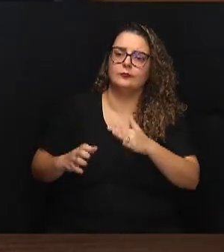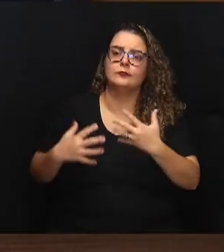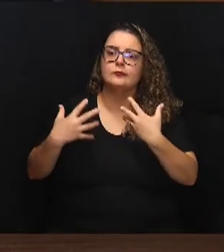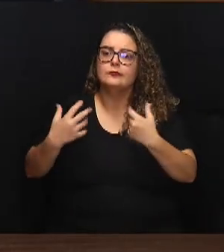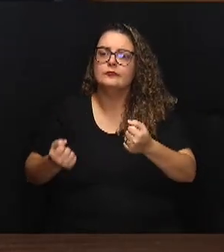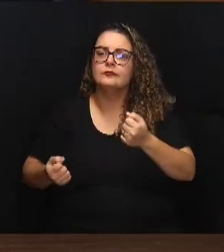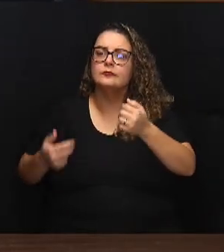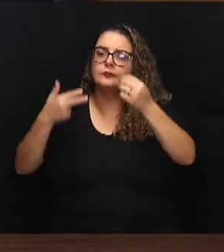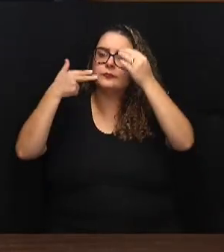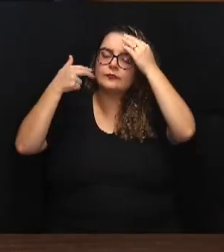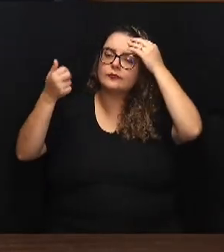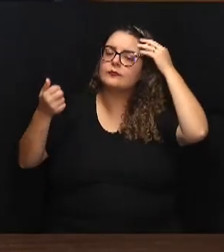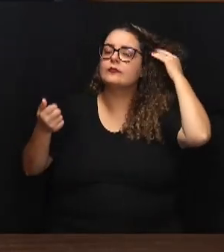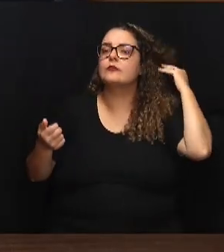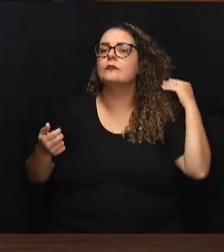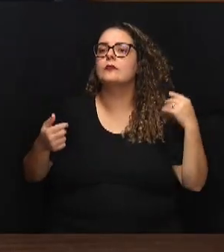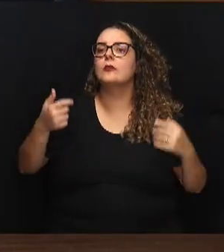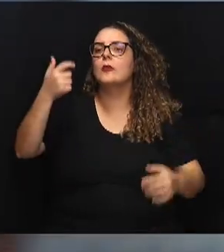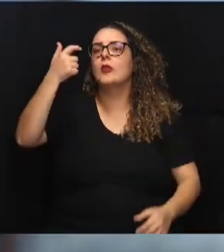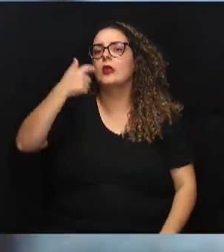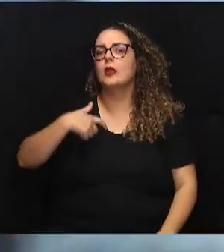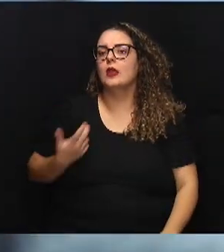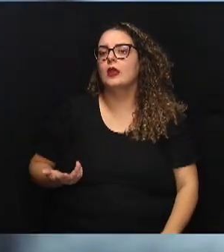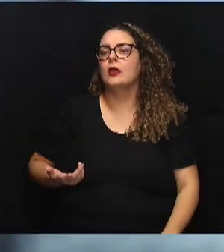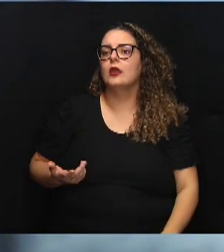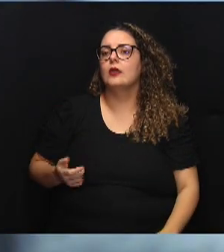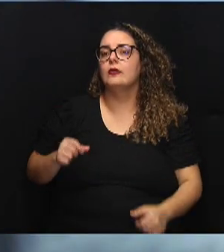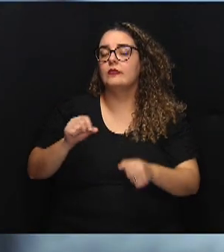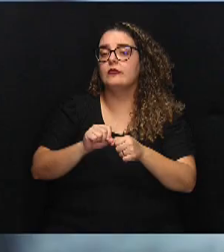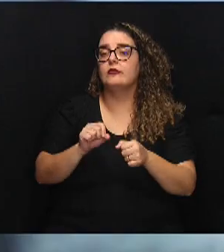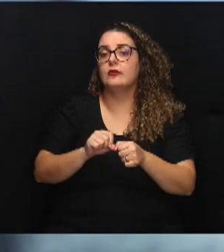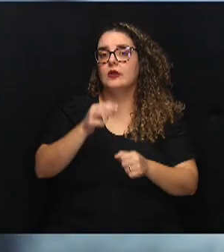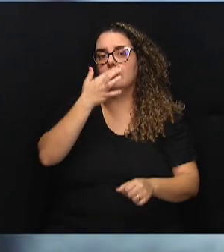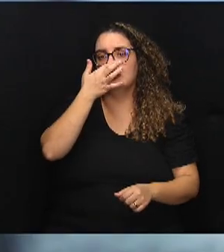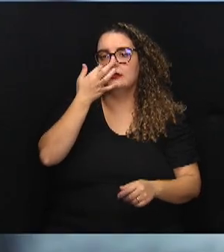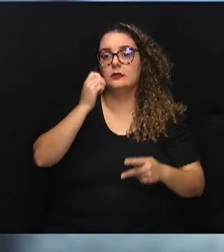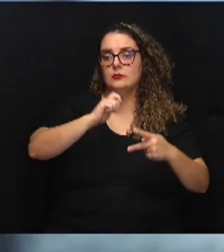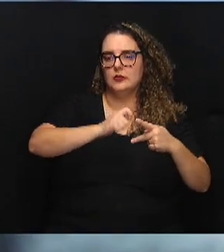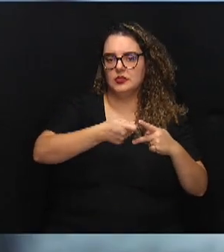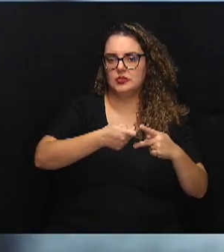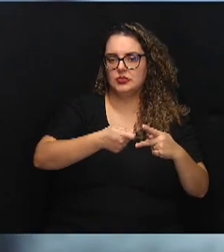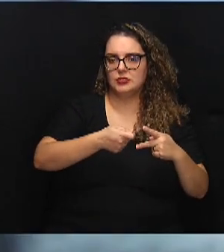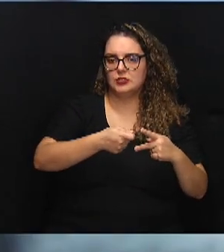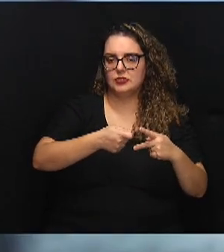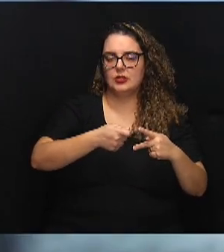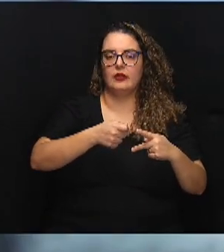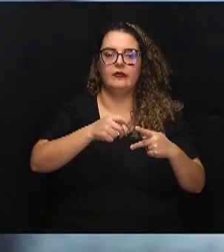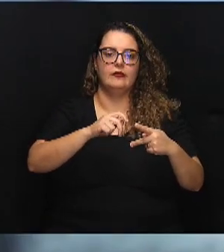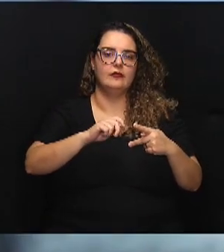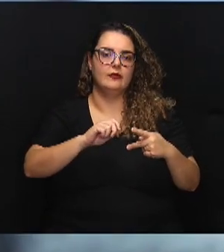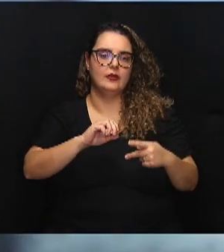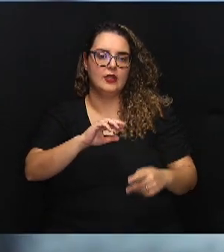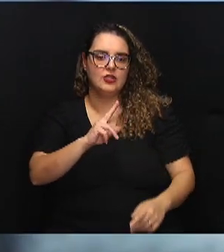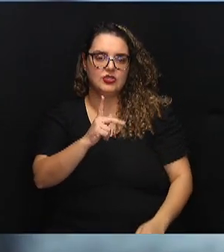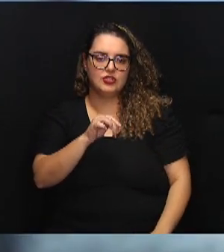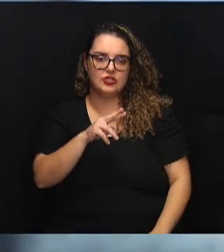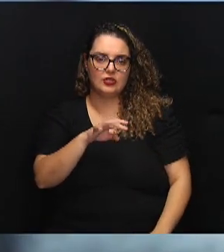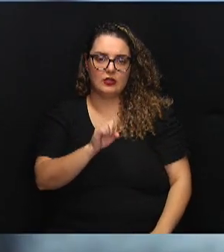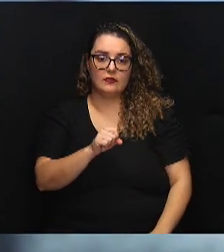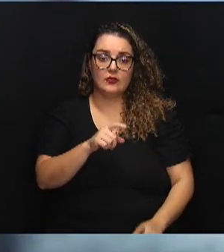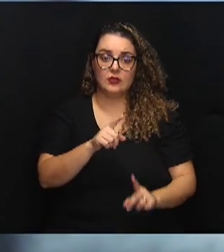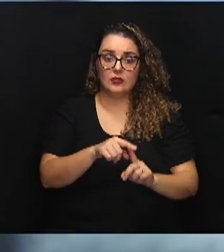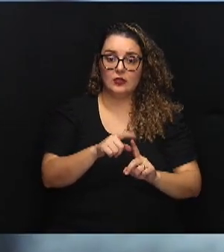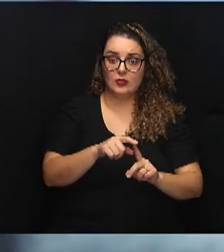do Rafael, eu gero uma chave Pix, né? E coloco que a